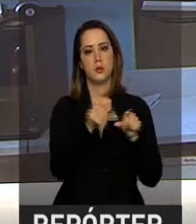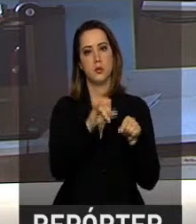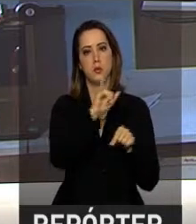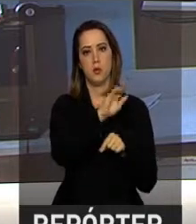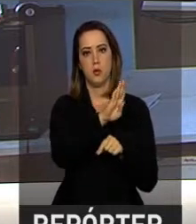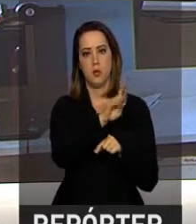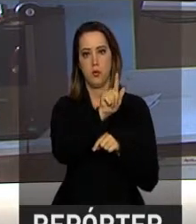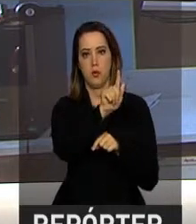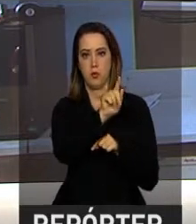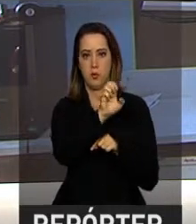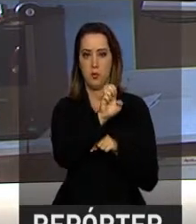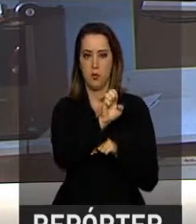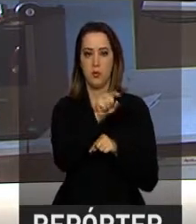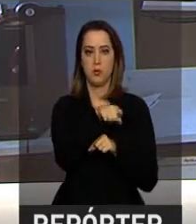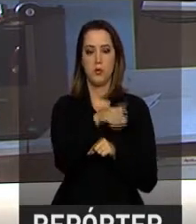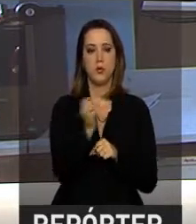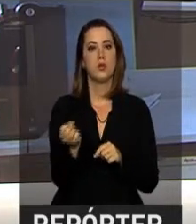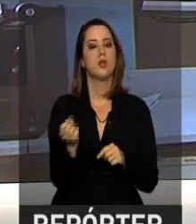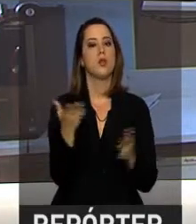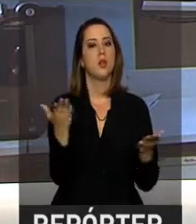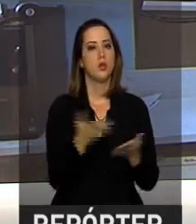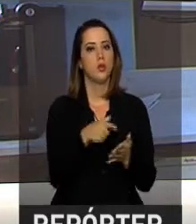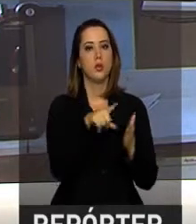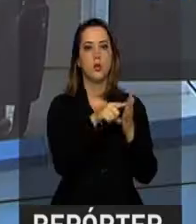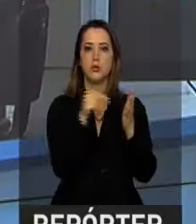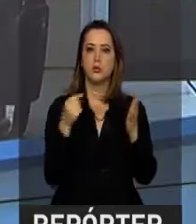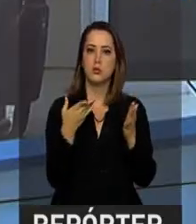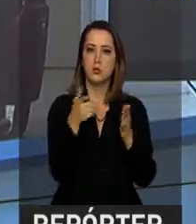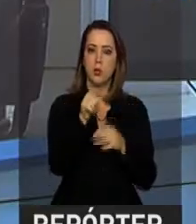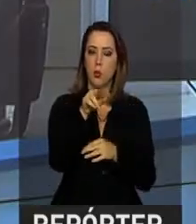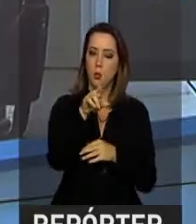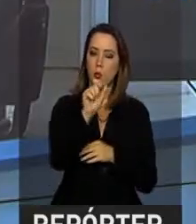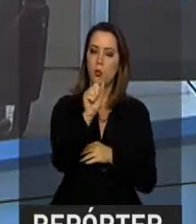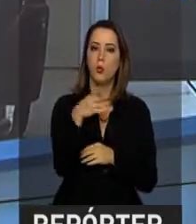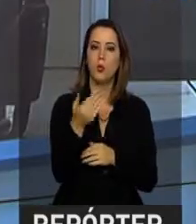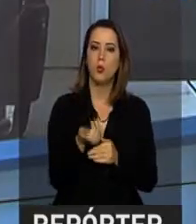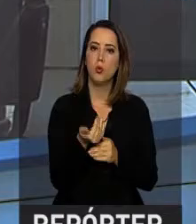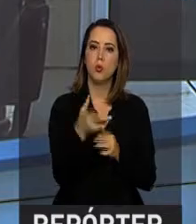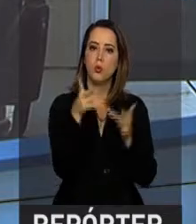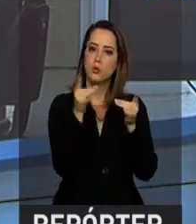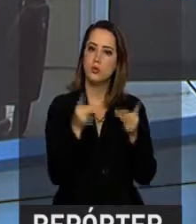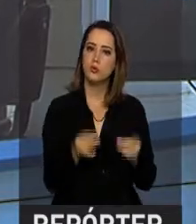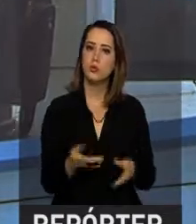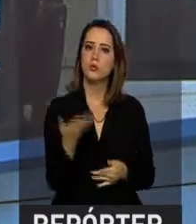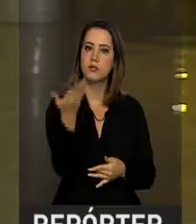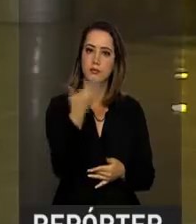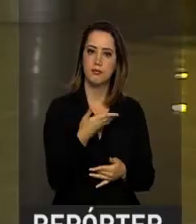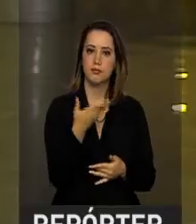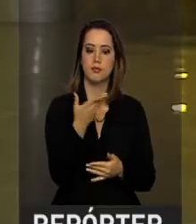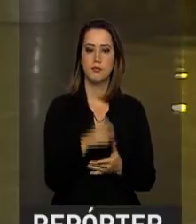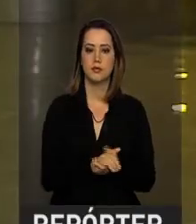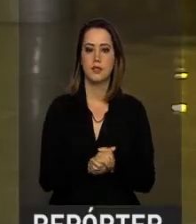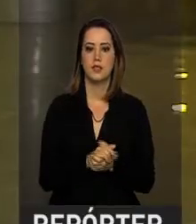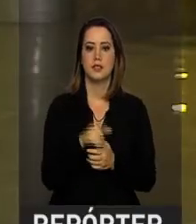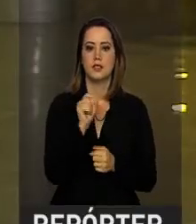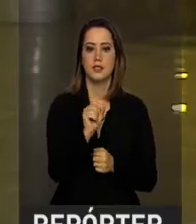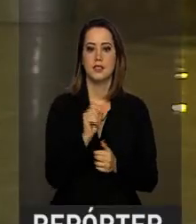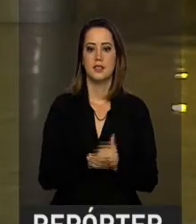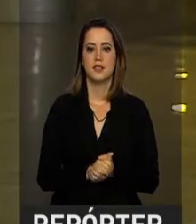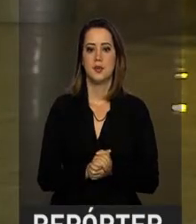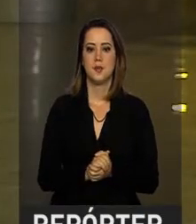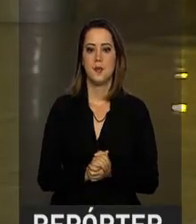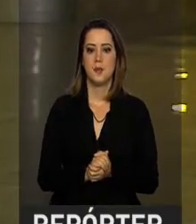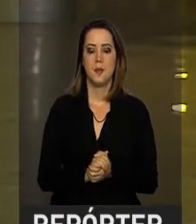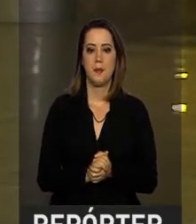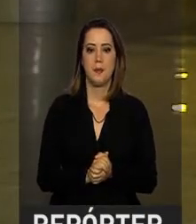palácio do planalto a repórter lo na cara e acompanhou a cerimônia tem as informações pra gente cadê a repórter ana karina